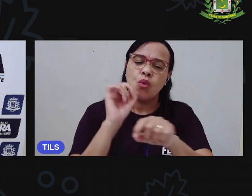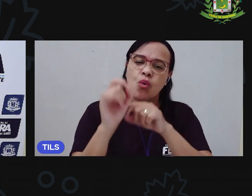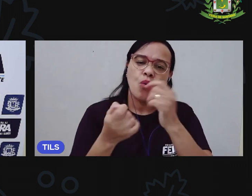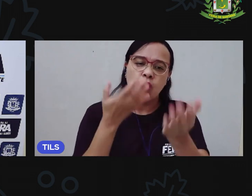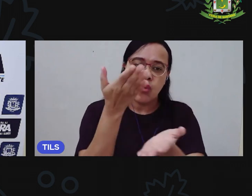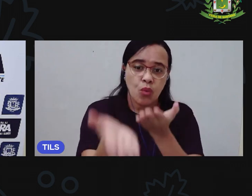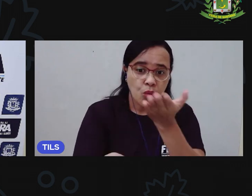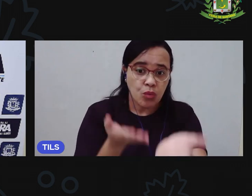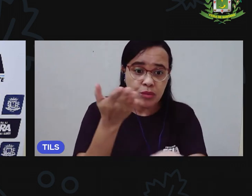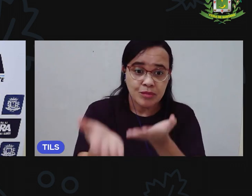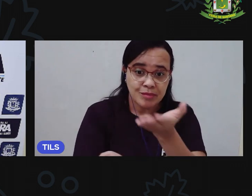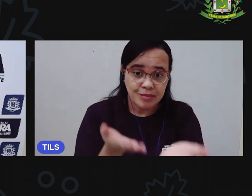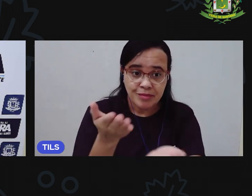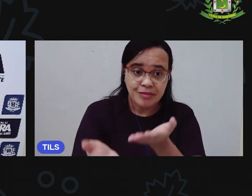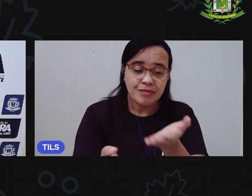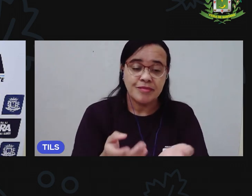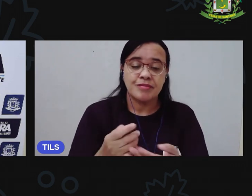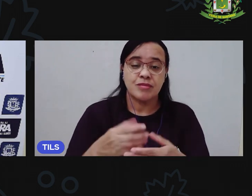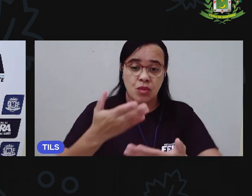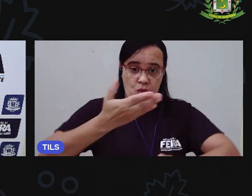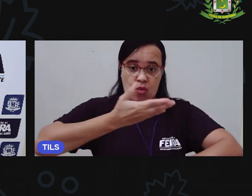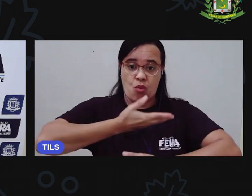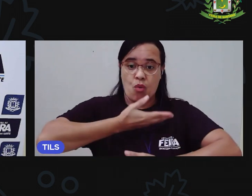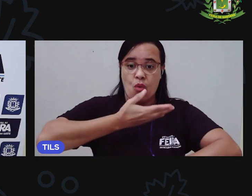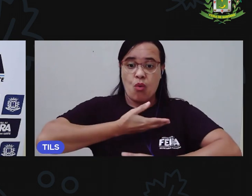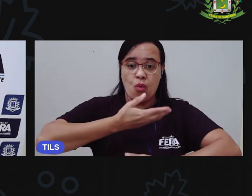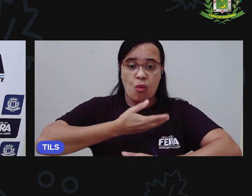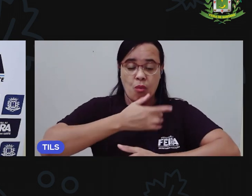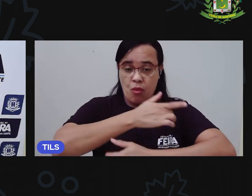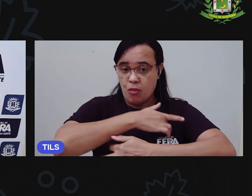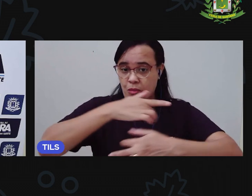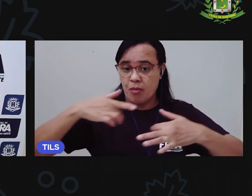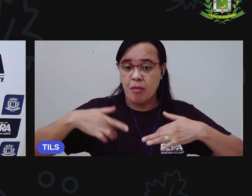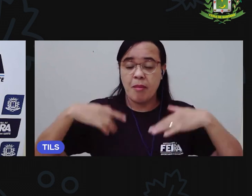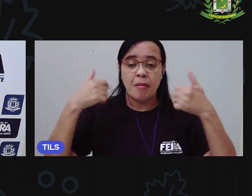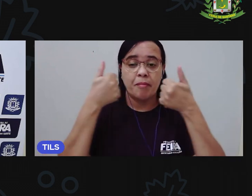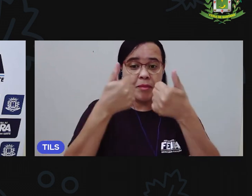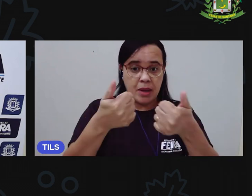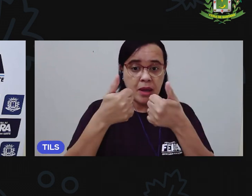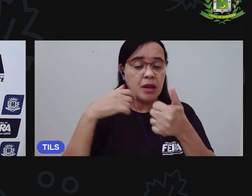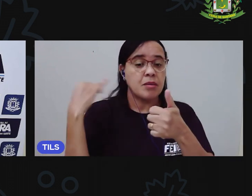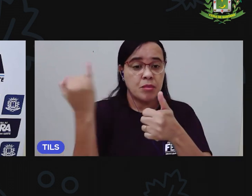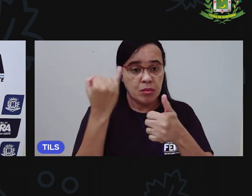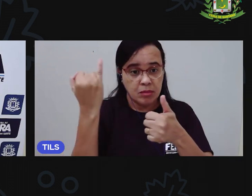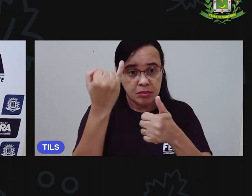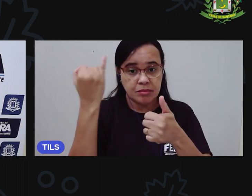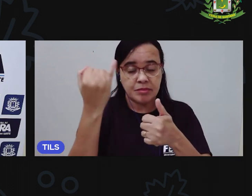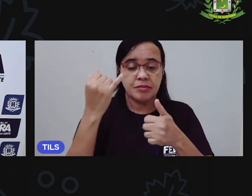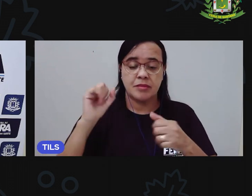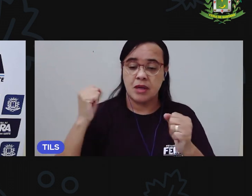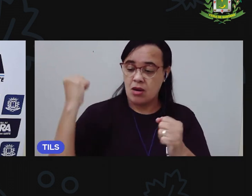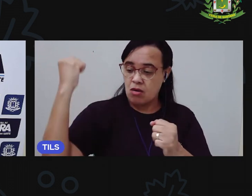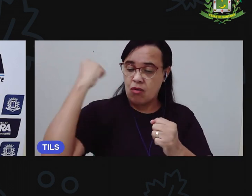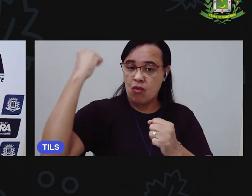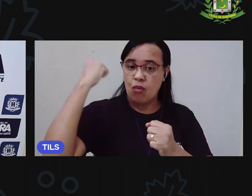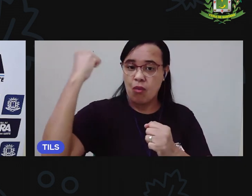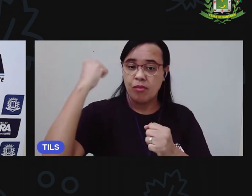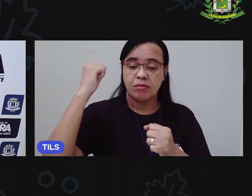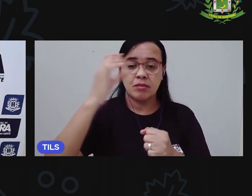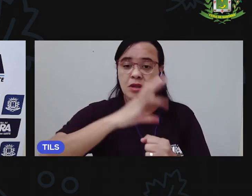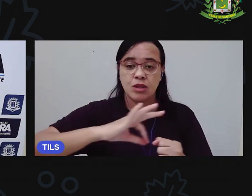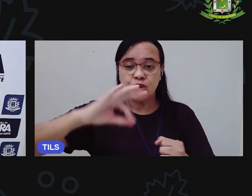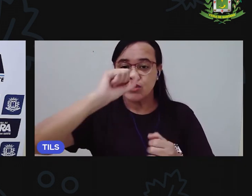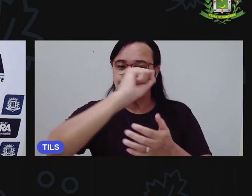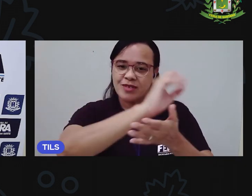gente deve ter com o nosso corpo para manter a saúde dele, para que a gente tenha energia para realizar todas as